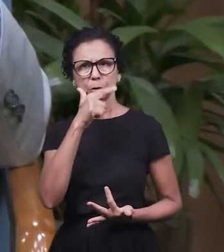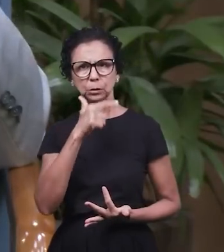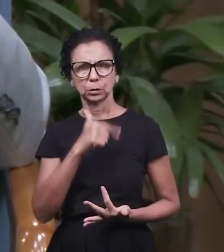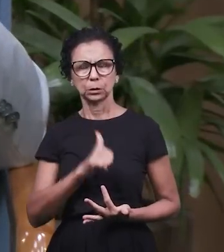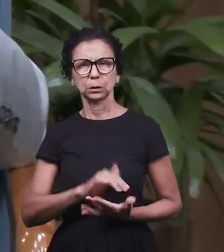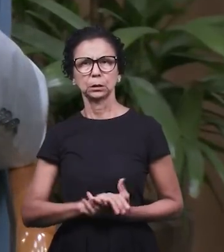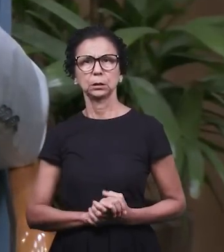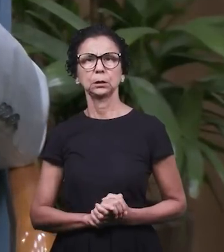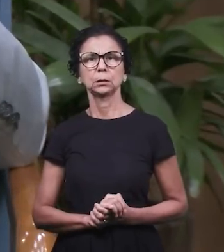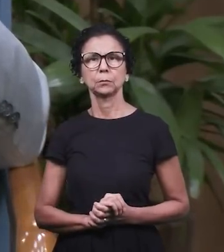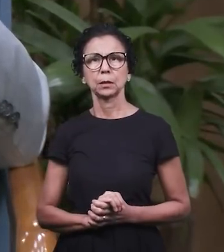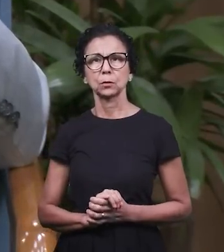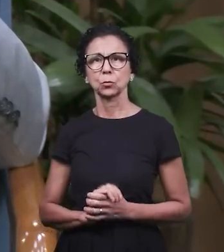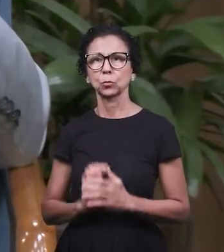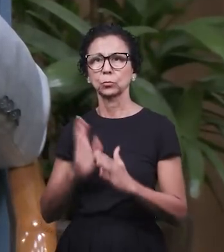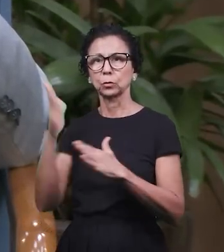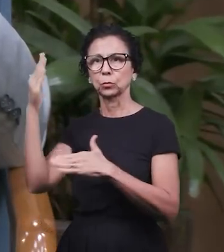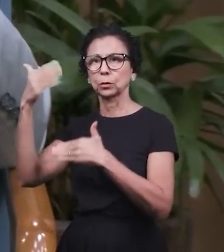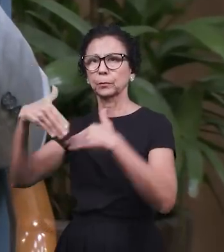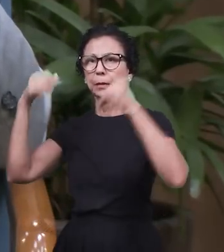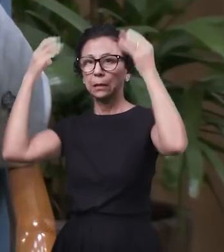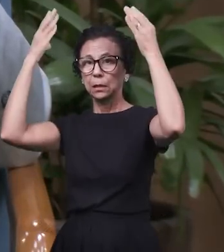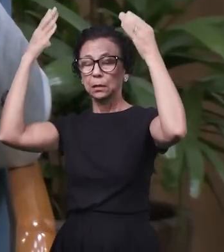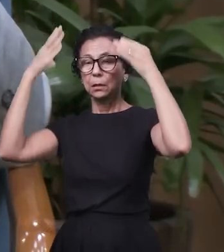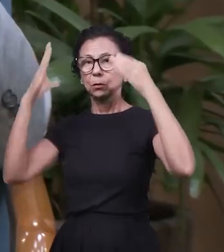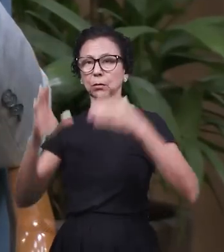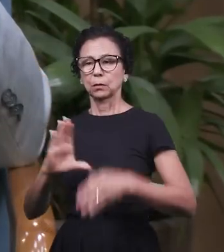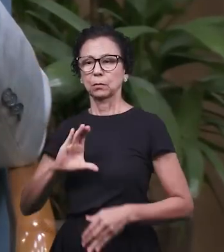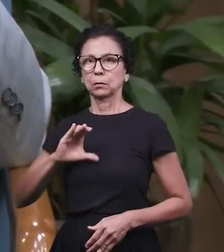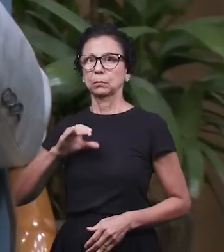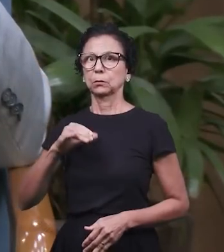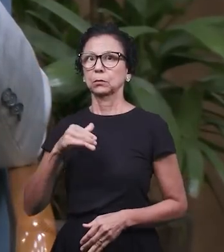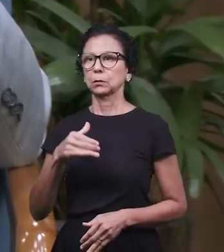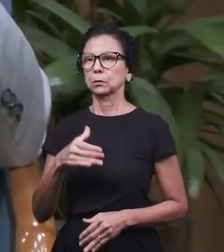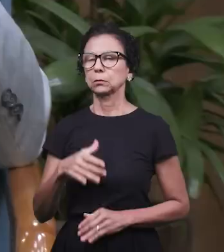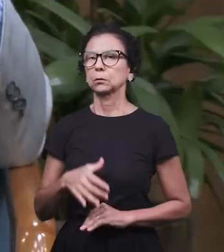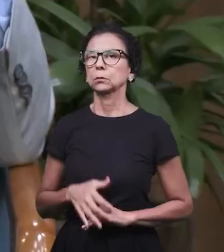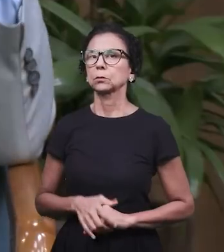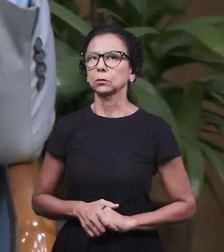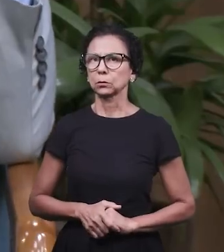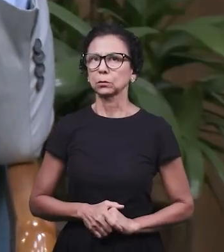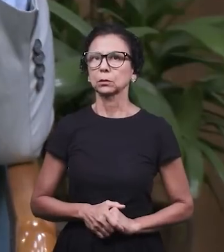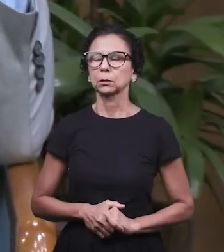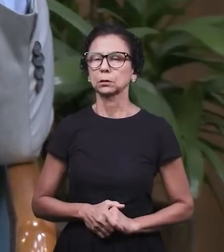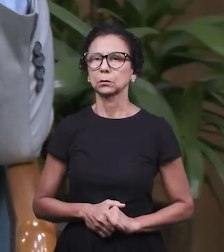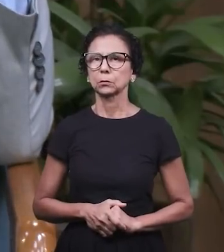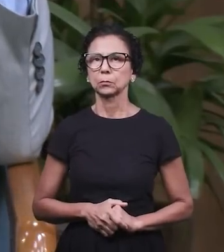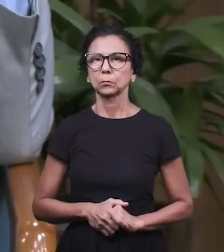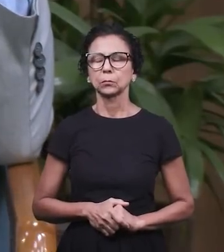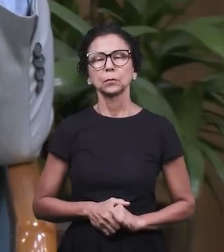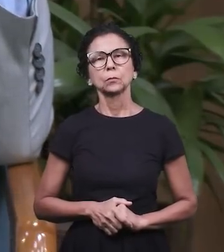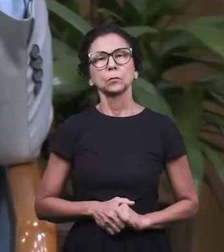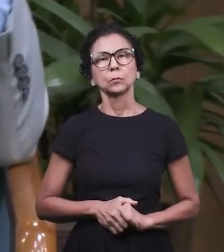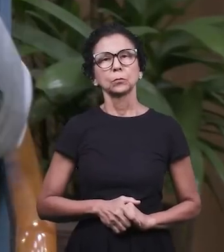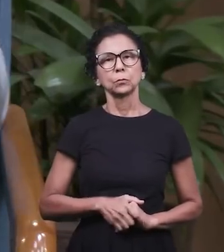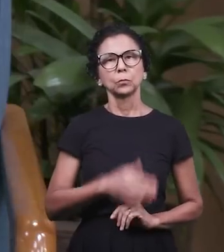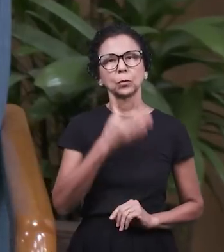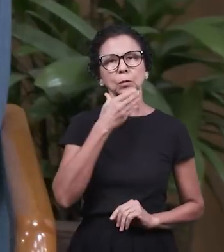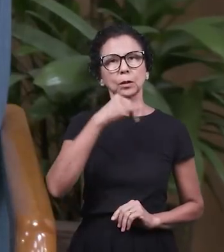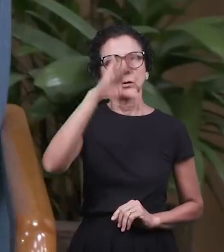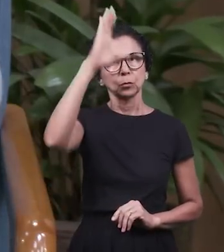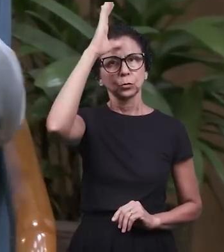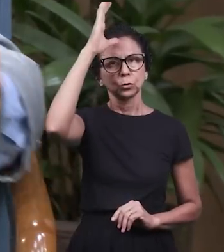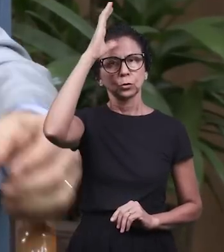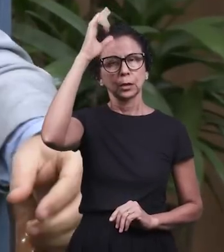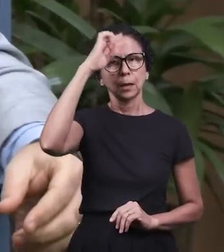mesmo tempo, na hora que teve que entrar no rei, se perecer, pereço. Amém. Né? Porque a ordem que veio de Mardoqueu, que é tipo do Espírito Santo, foi